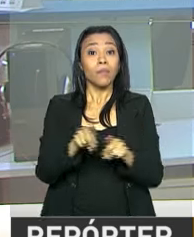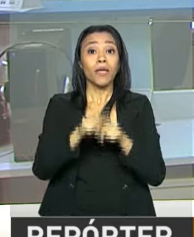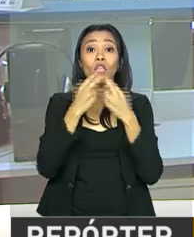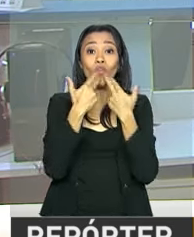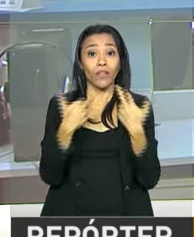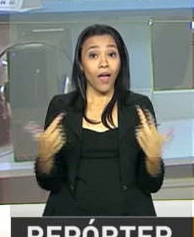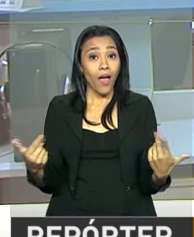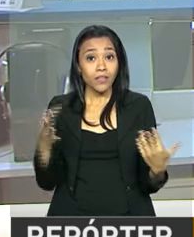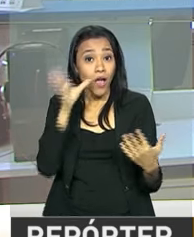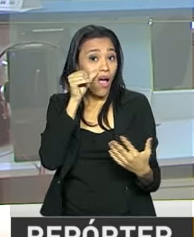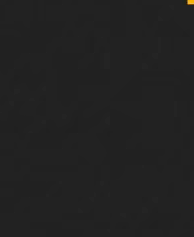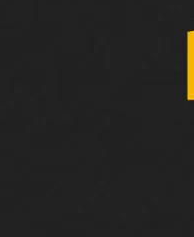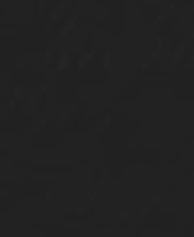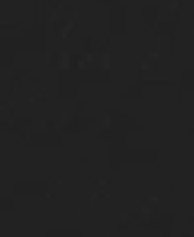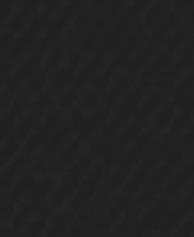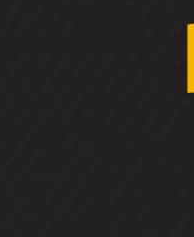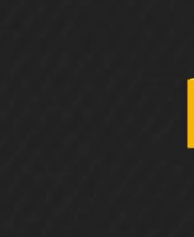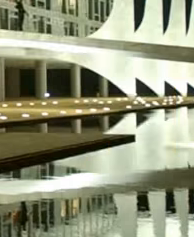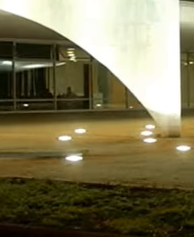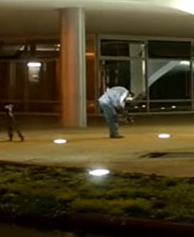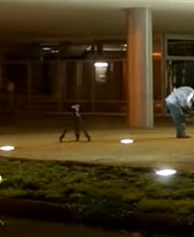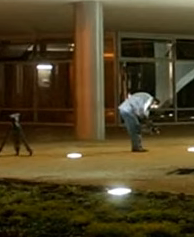novidades em nossas redes